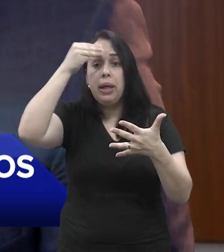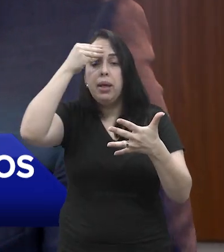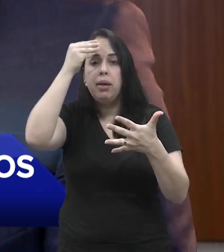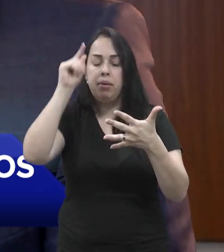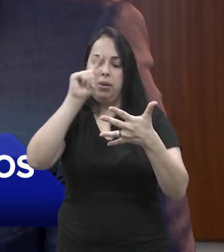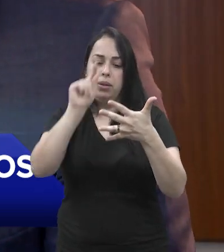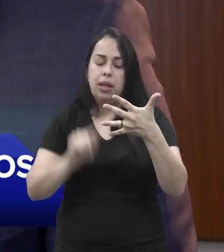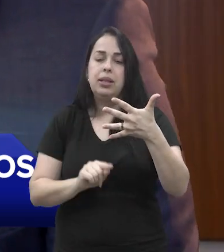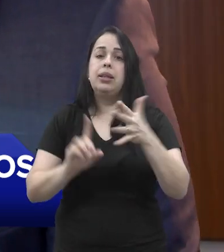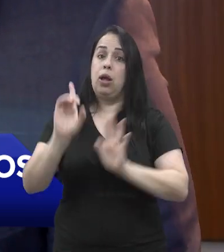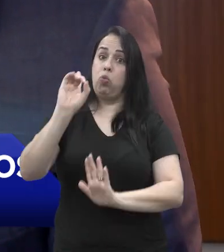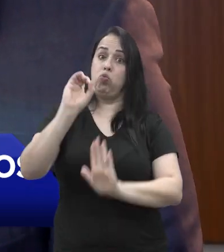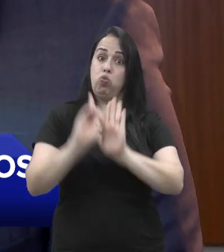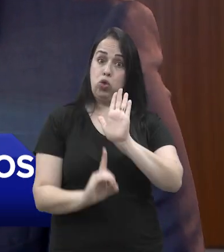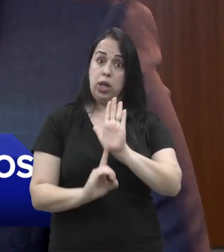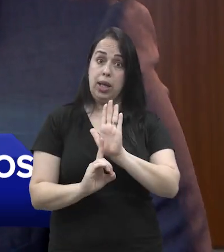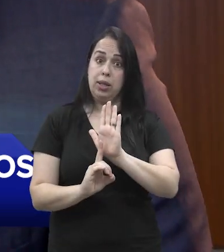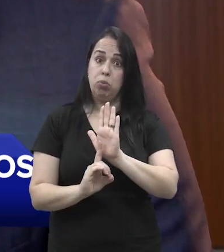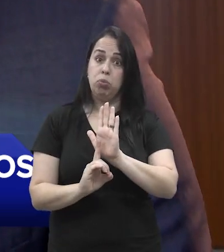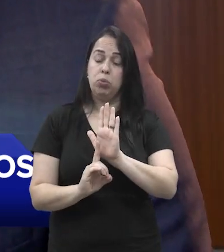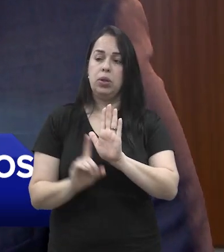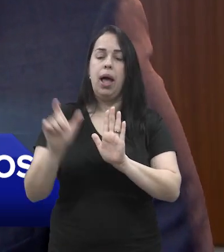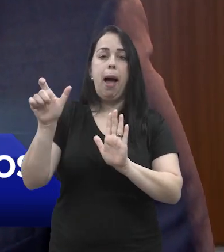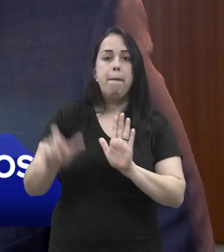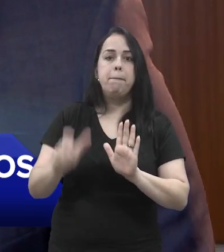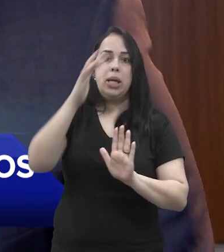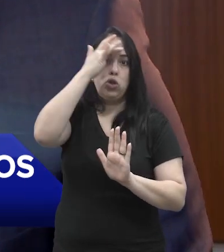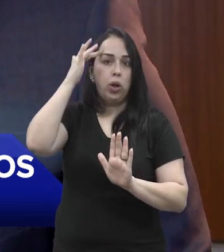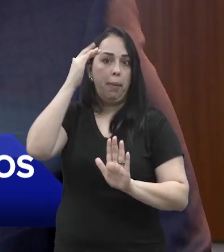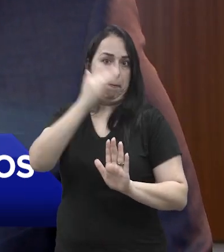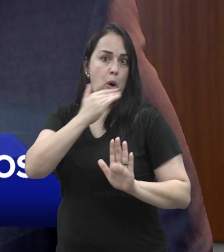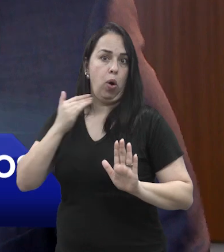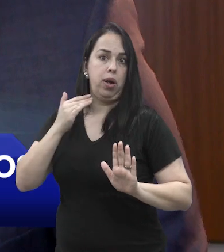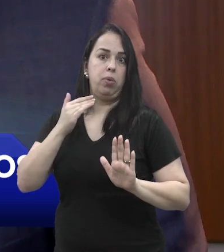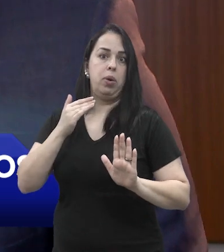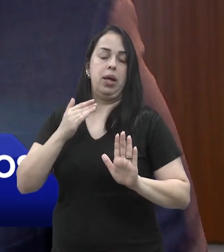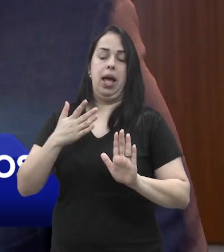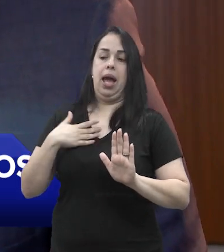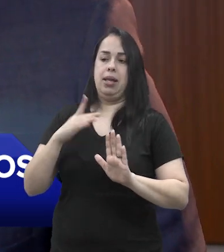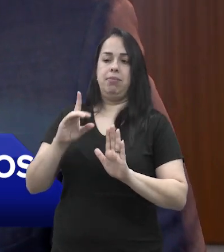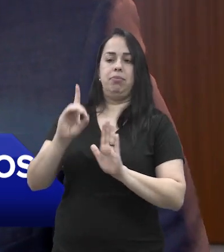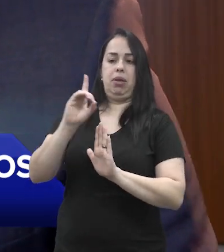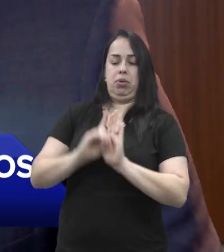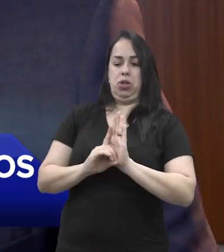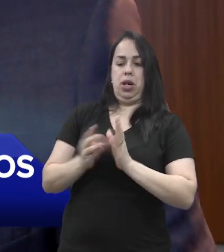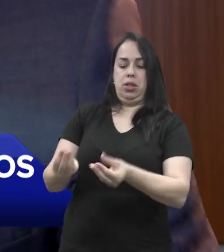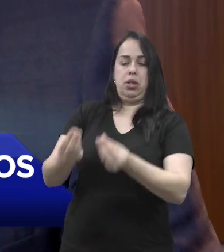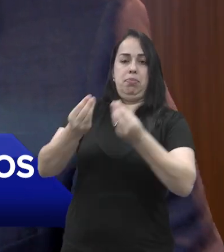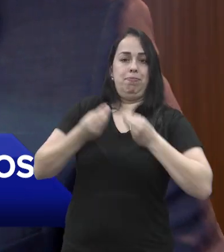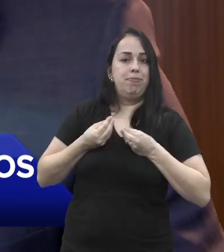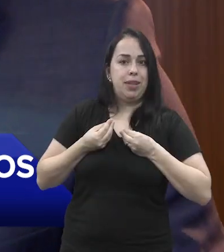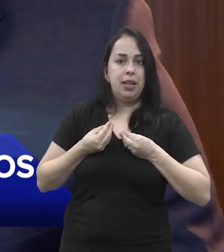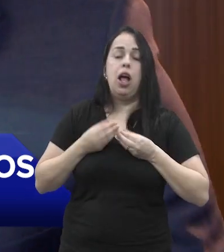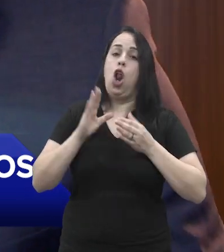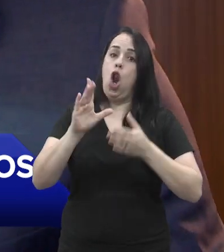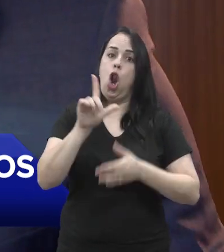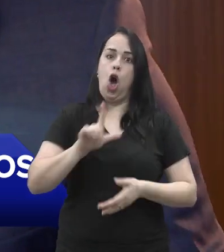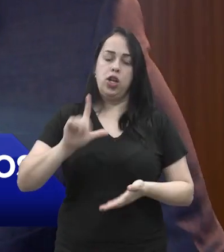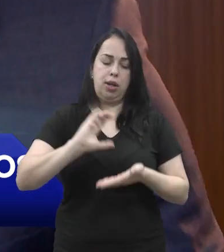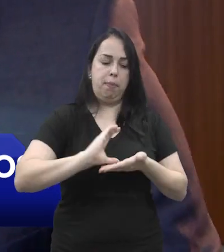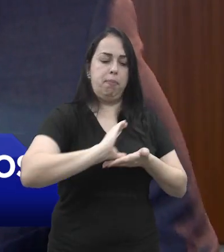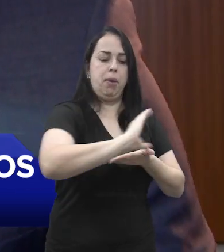ser herdeiros. Eles têm o direito de receberem tudo que o decujus, quem faleceu, deixou em vida. É lógico que isso vai ser